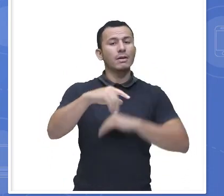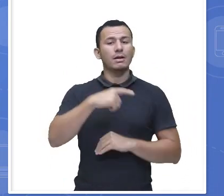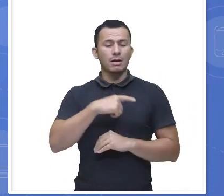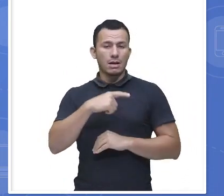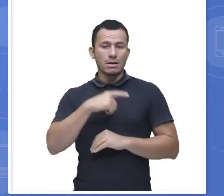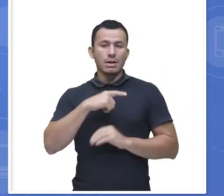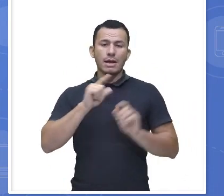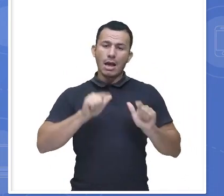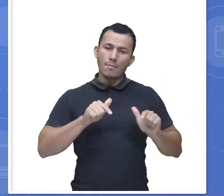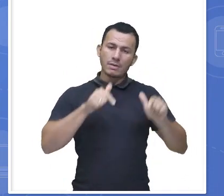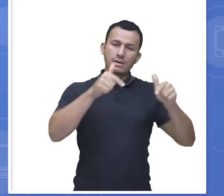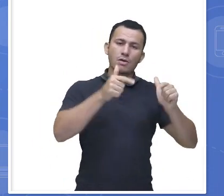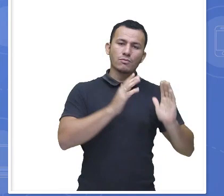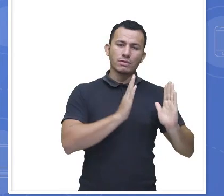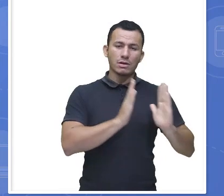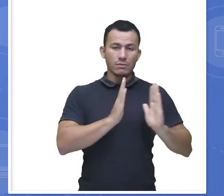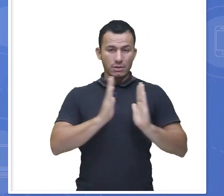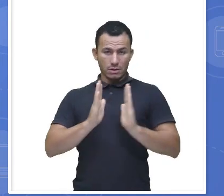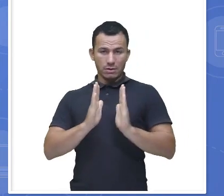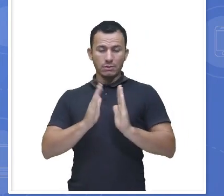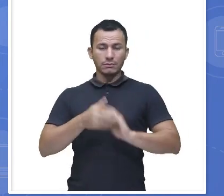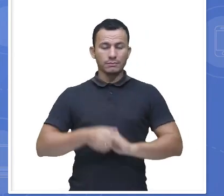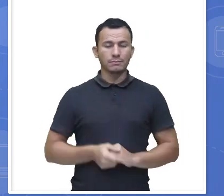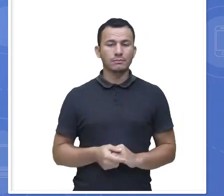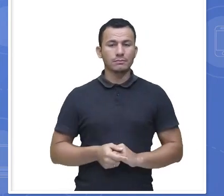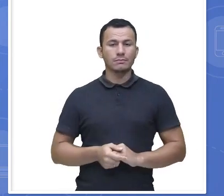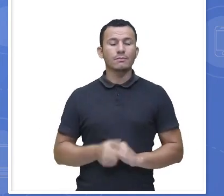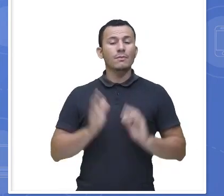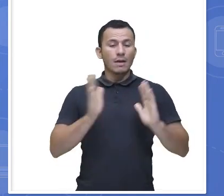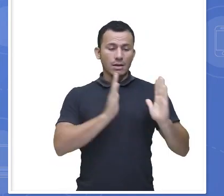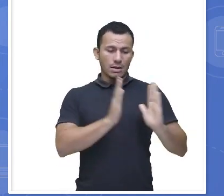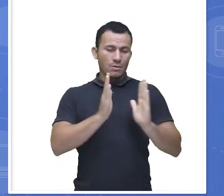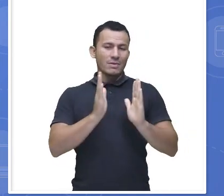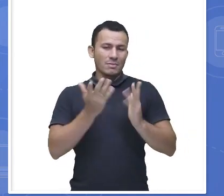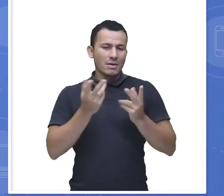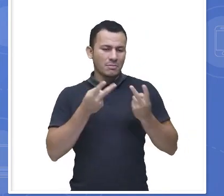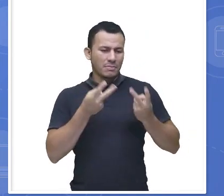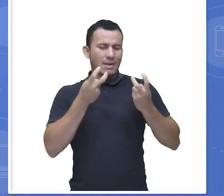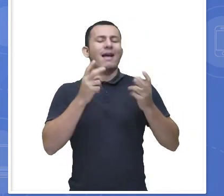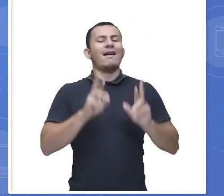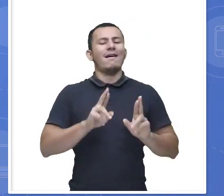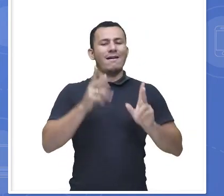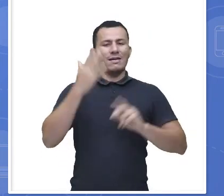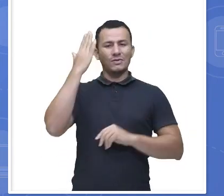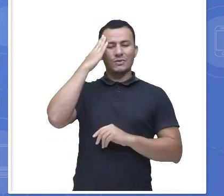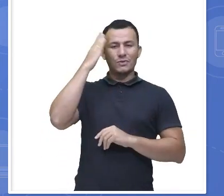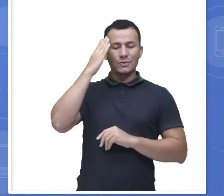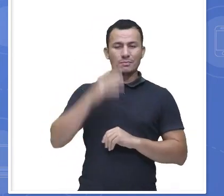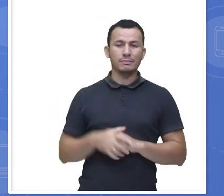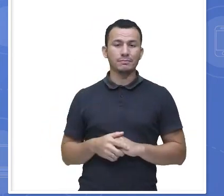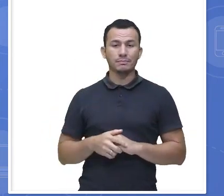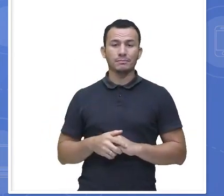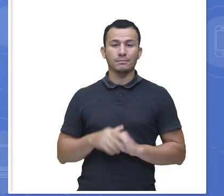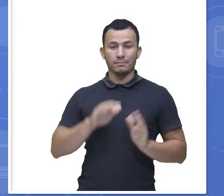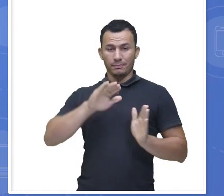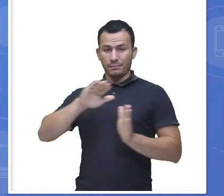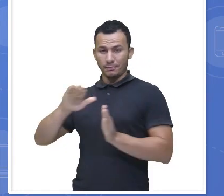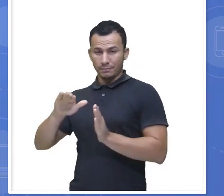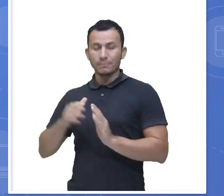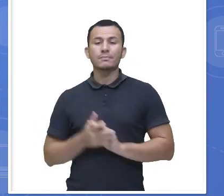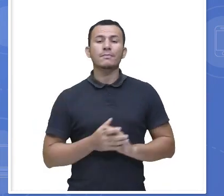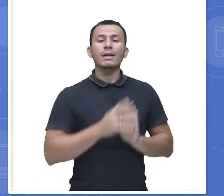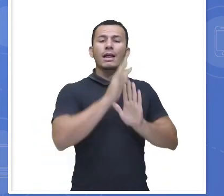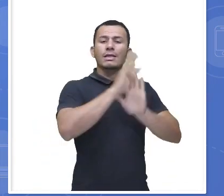ação sequencial. E isso faz toda a diferença. Ele vai se diferenciar, por exemplo, do texto